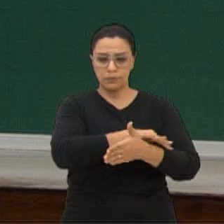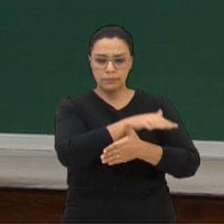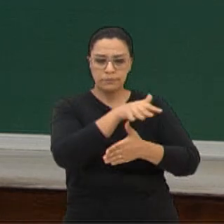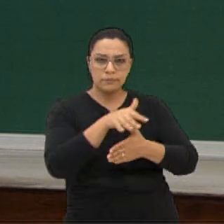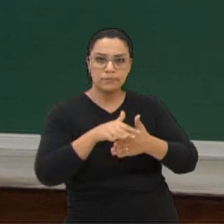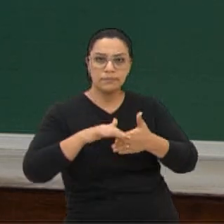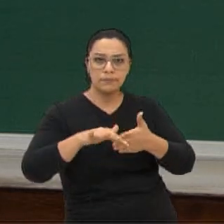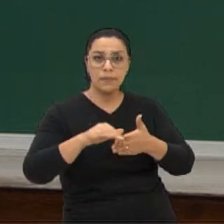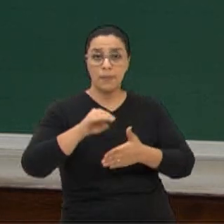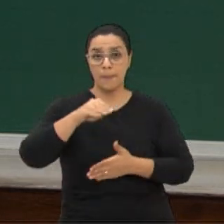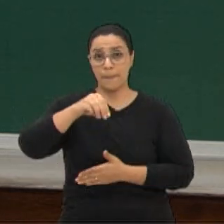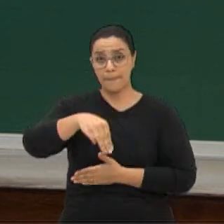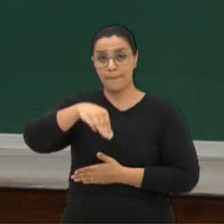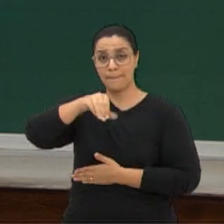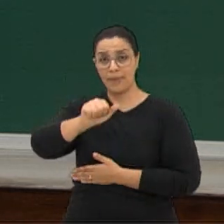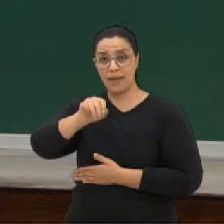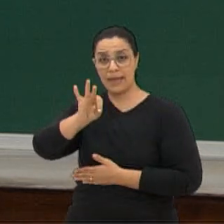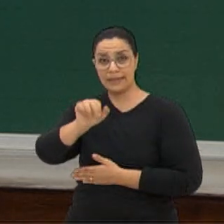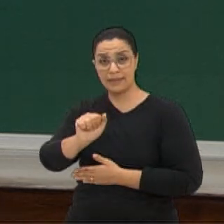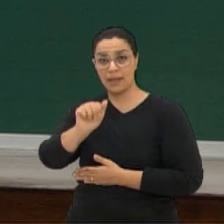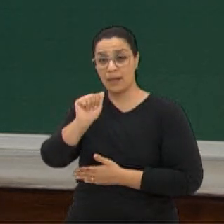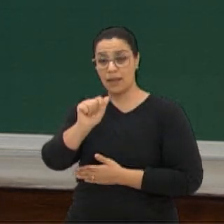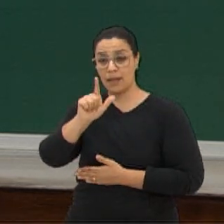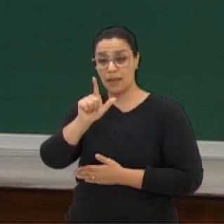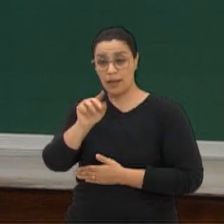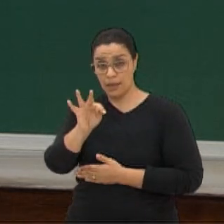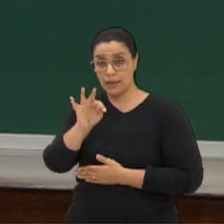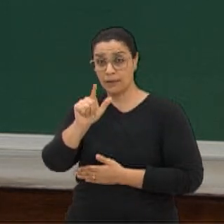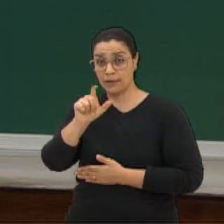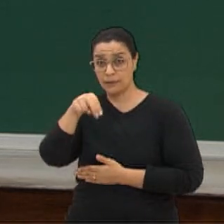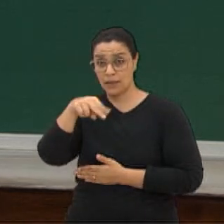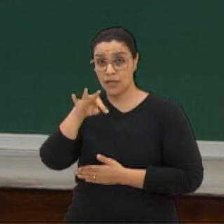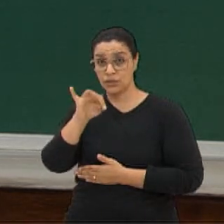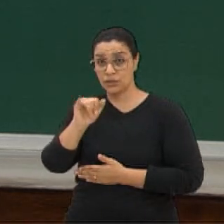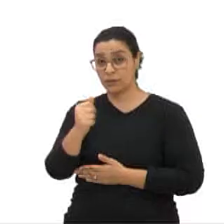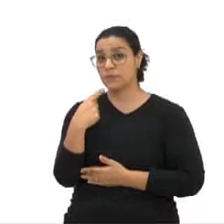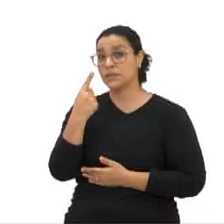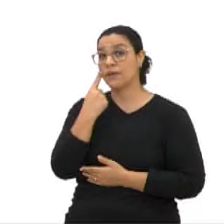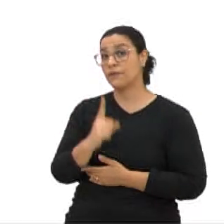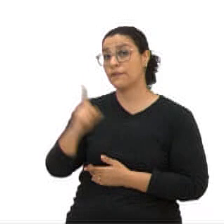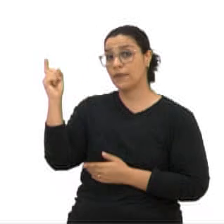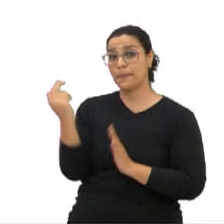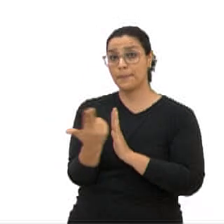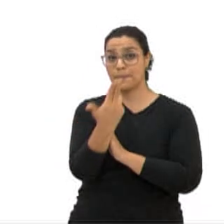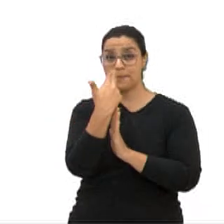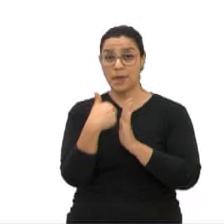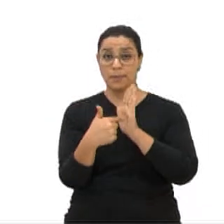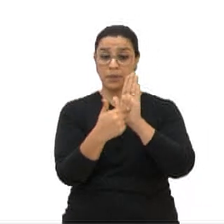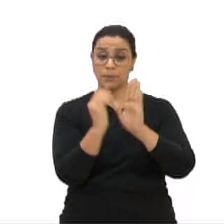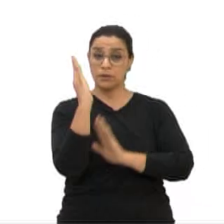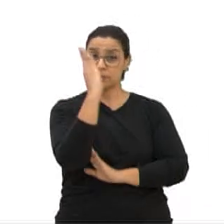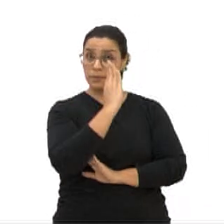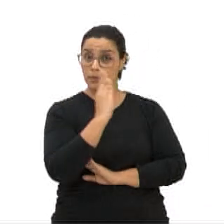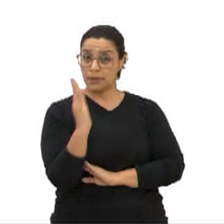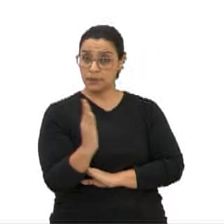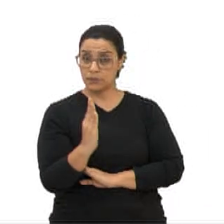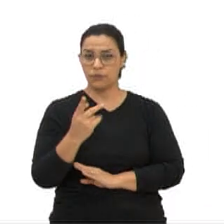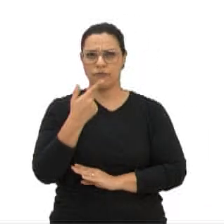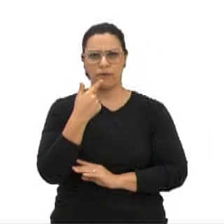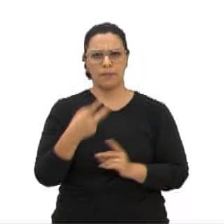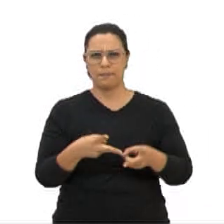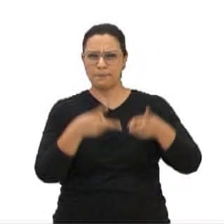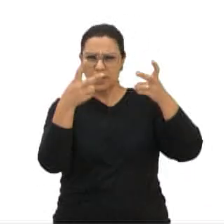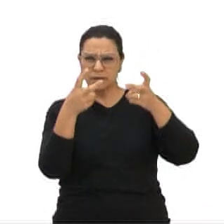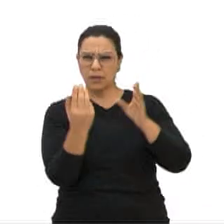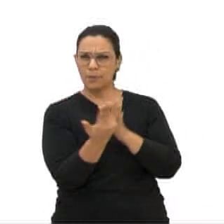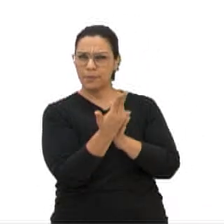Mata Atlântica. Para você responder essa questão, você tem que lembrar desse mapa aqui, ó, que é um mapa do Brasil. Observe esse mapa